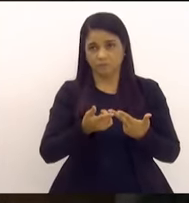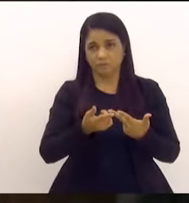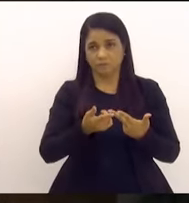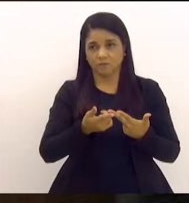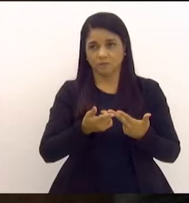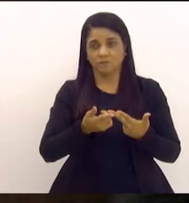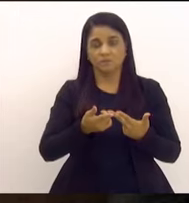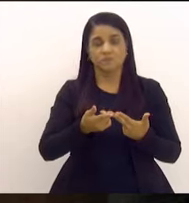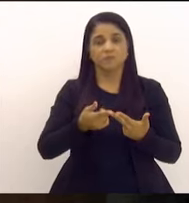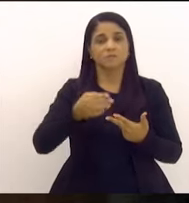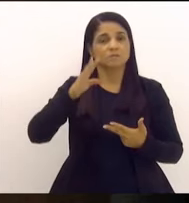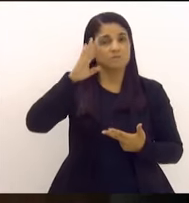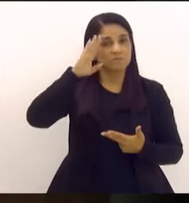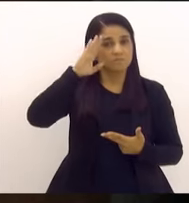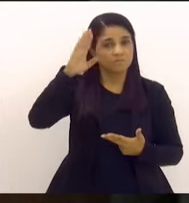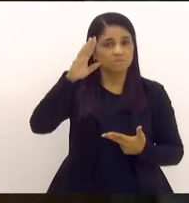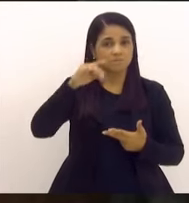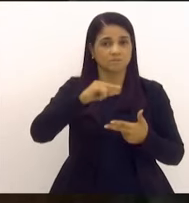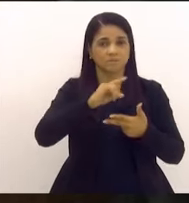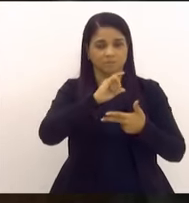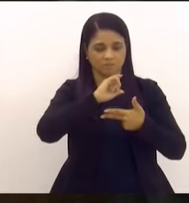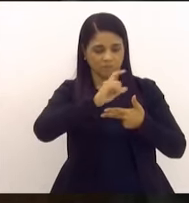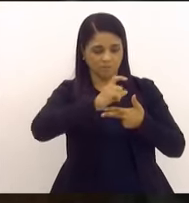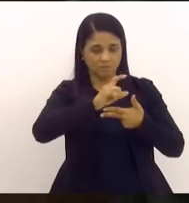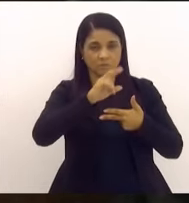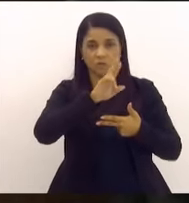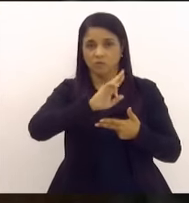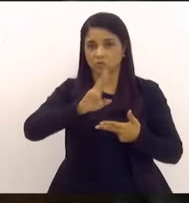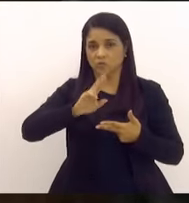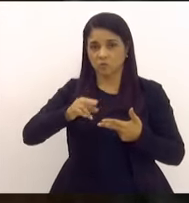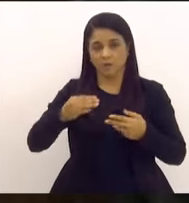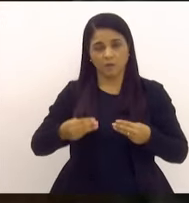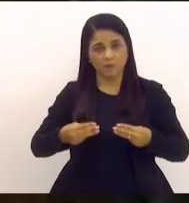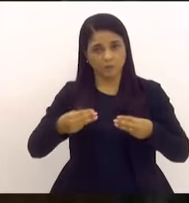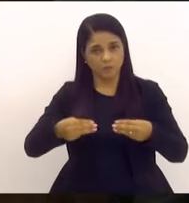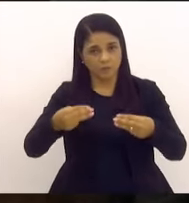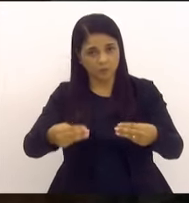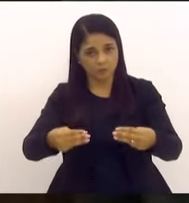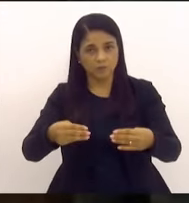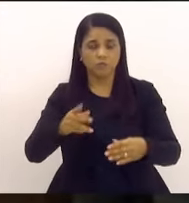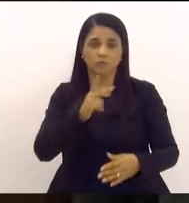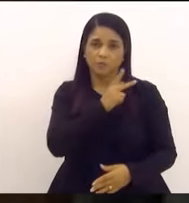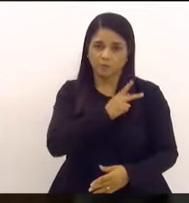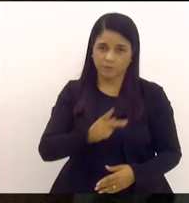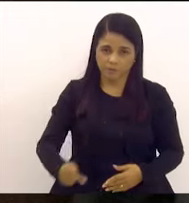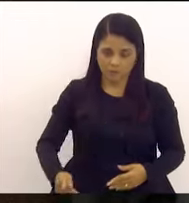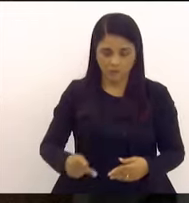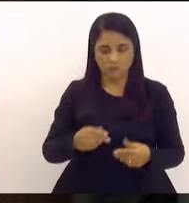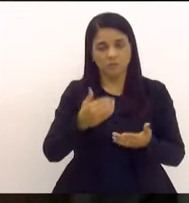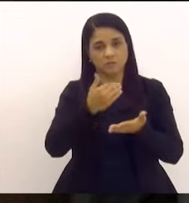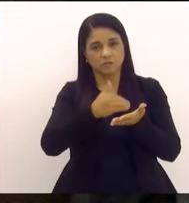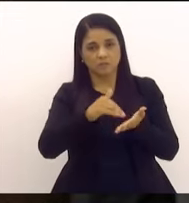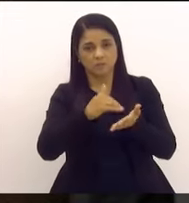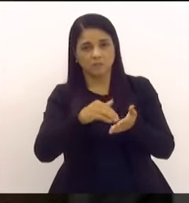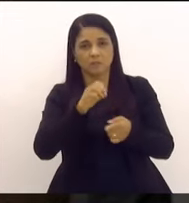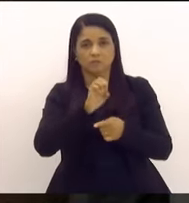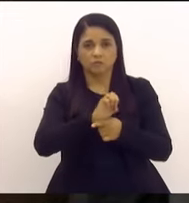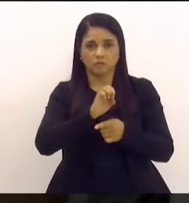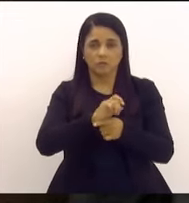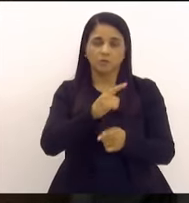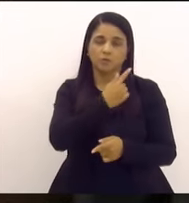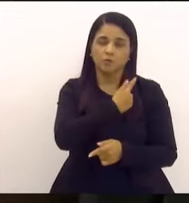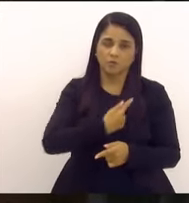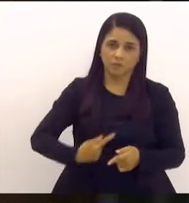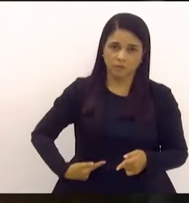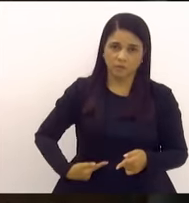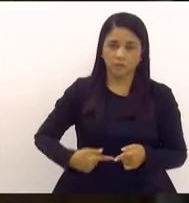aliás, privativa, nomear os ministros pelo presidente da República, os secretários de Estado pelo